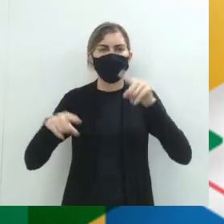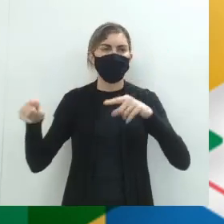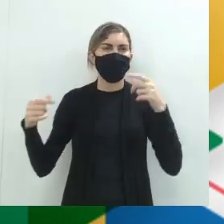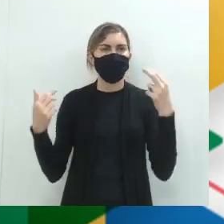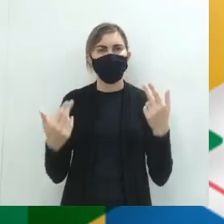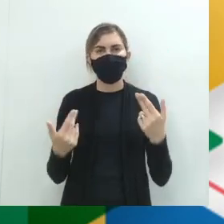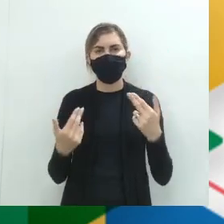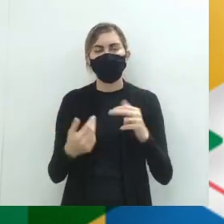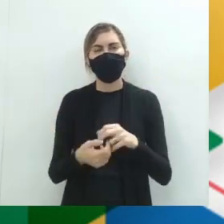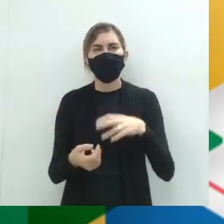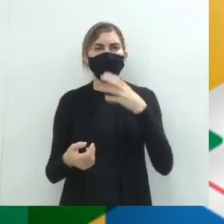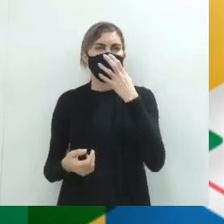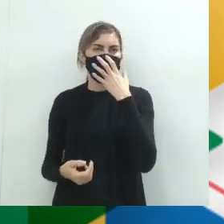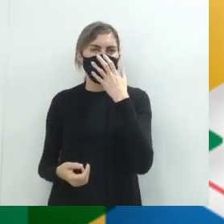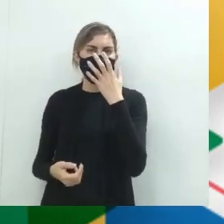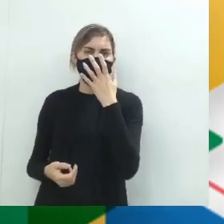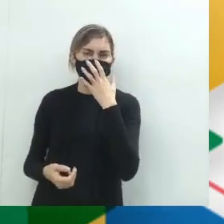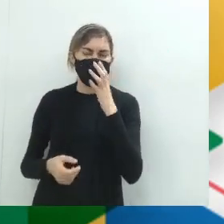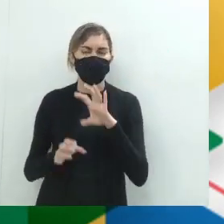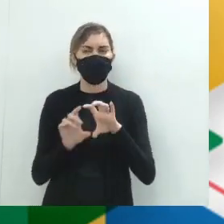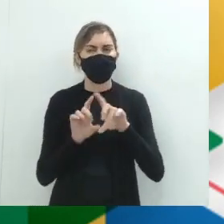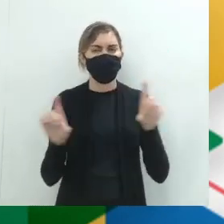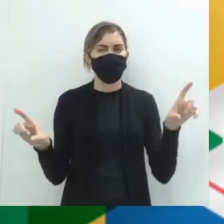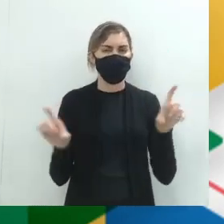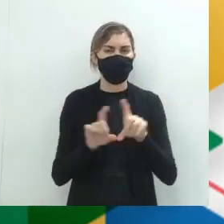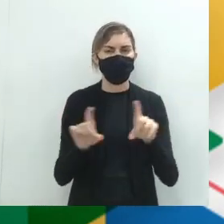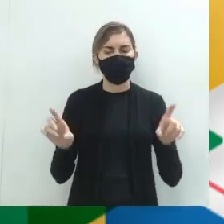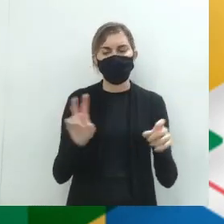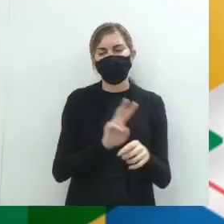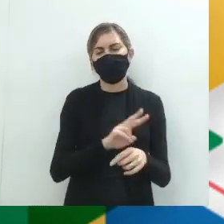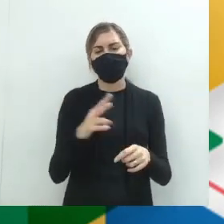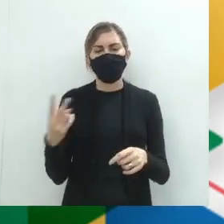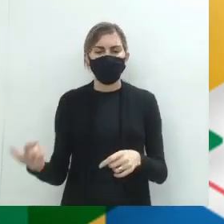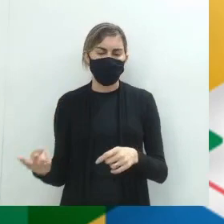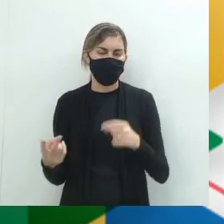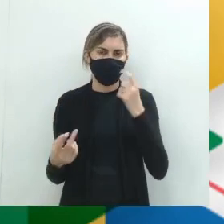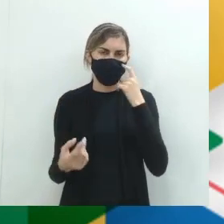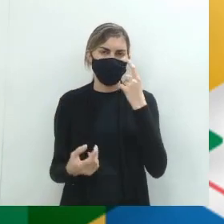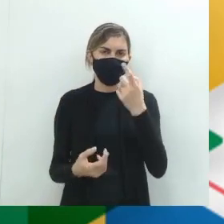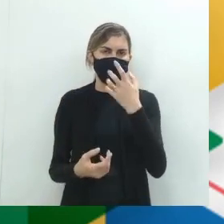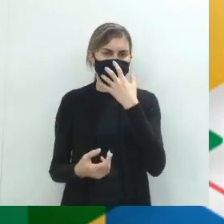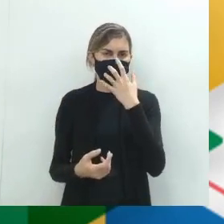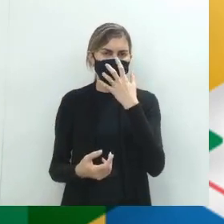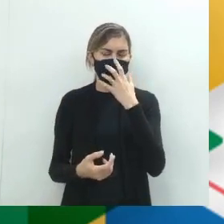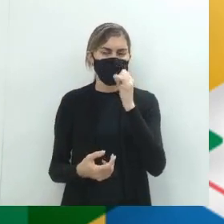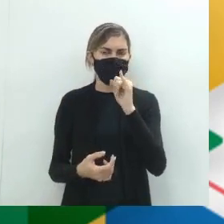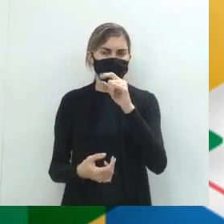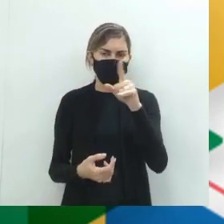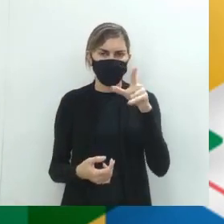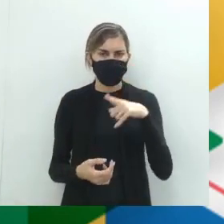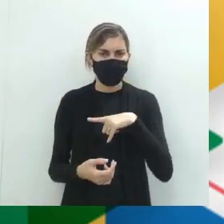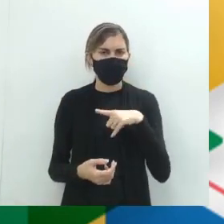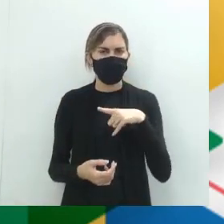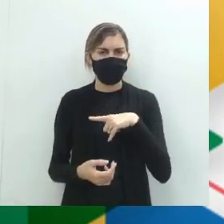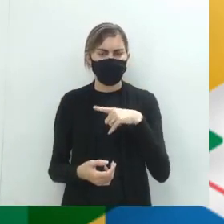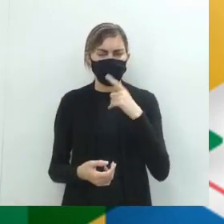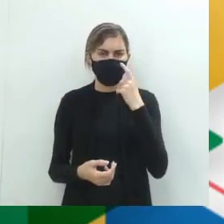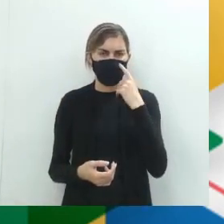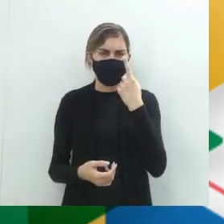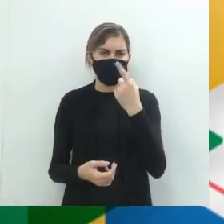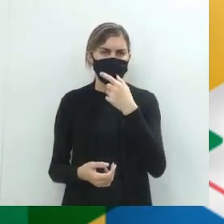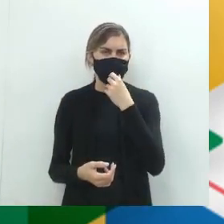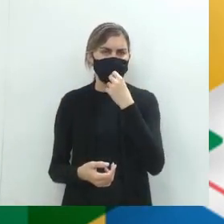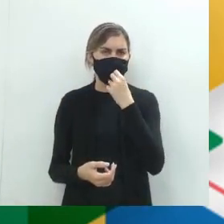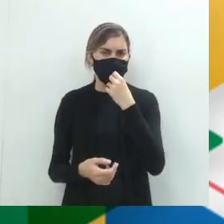variação. Olha a equação de conversão. Olha para a tela. Se tu tiveres, olha o